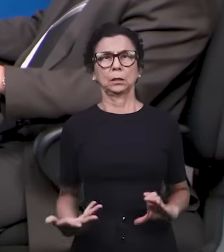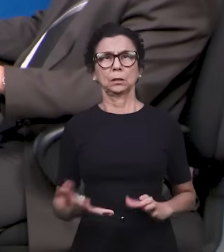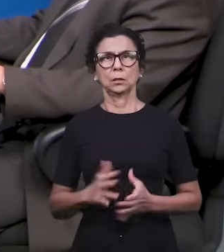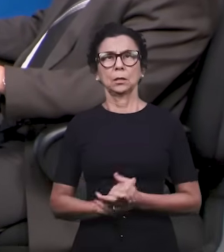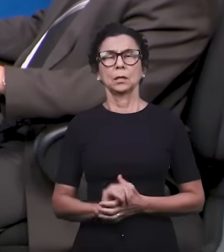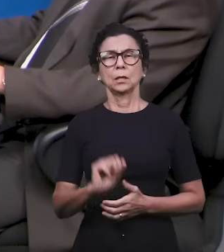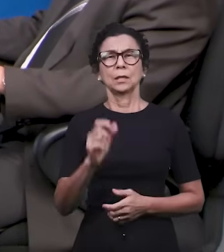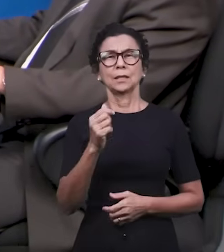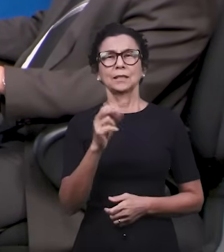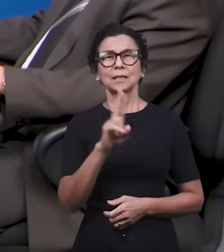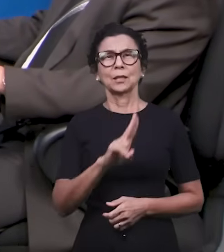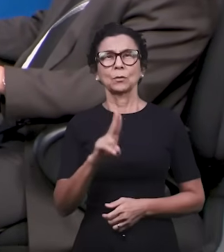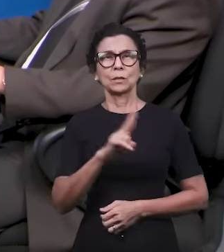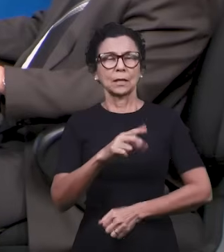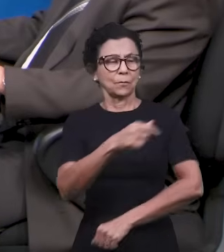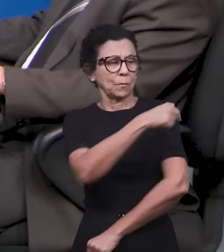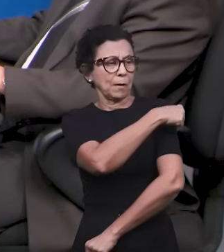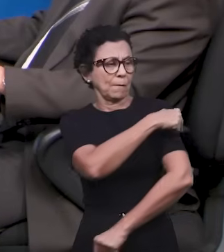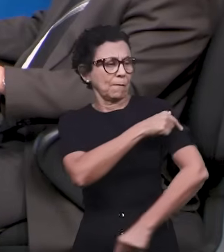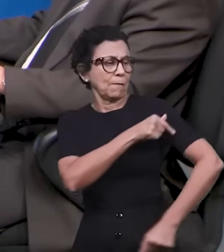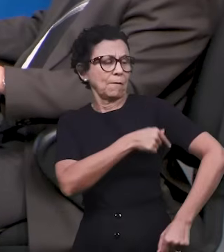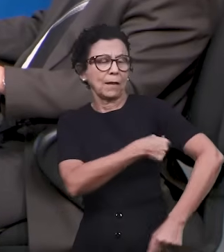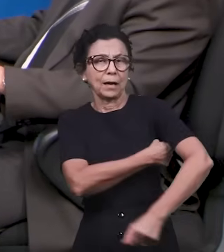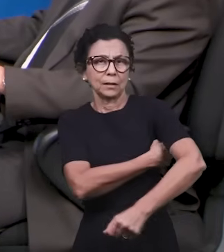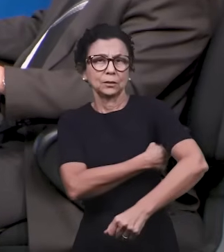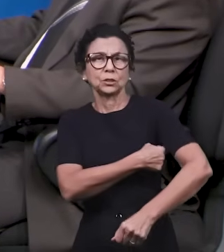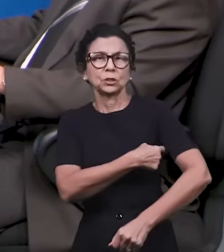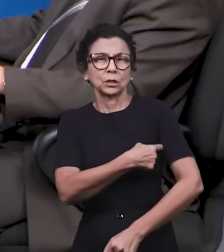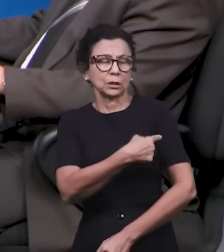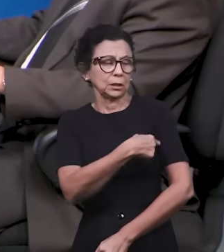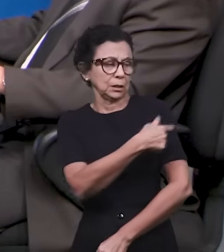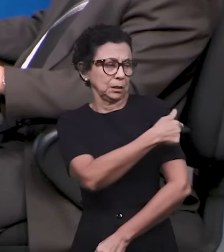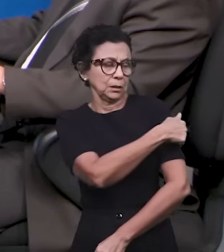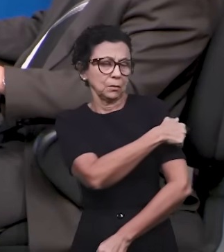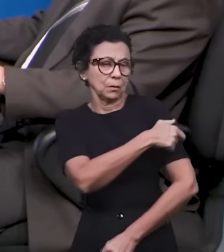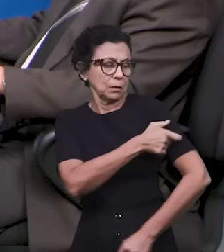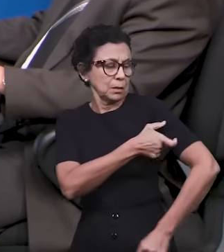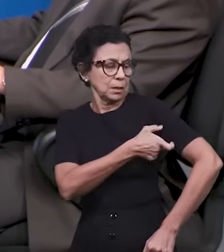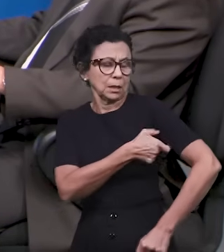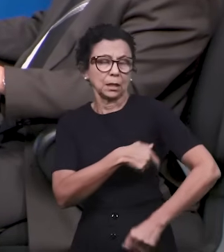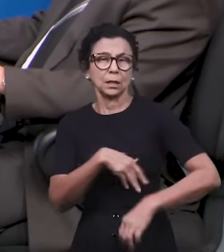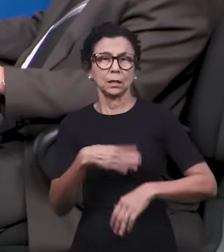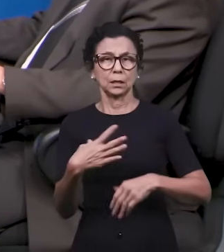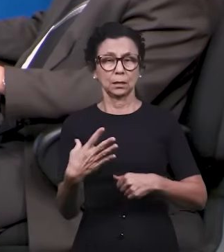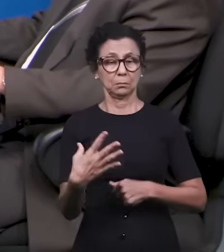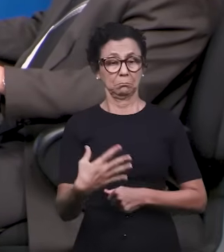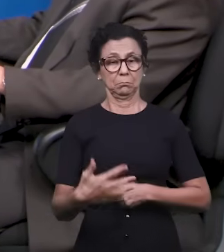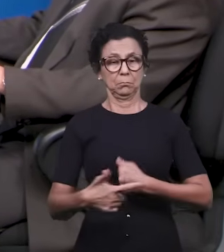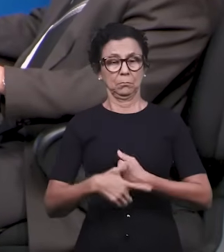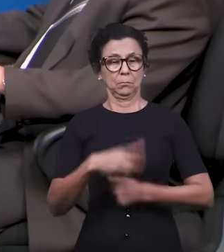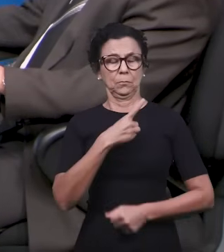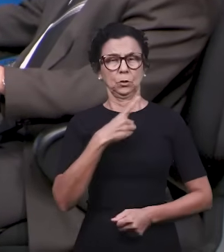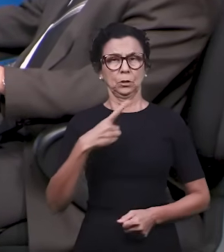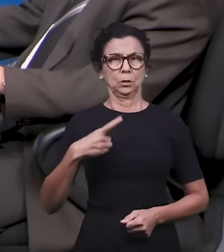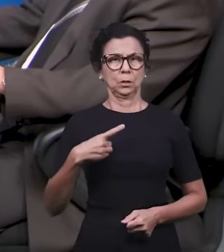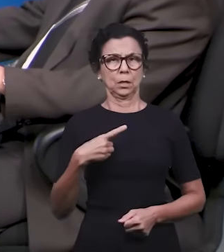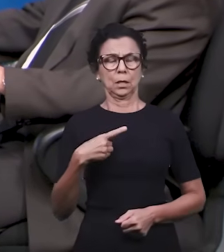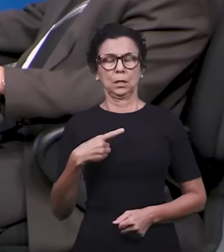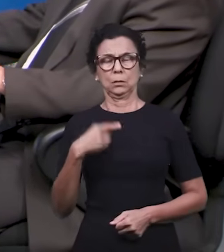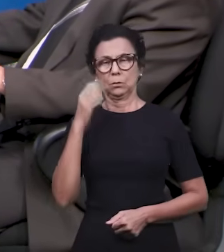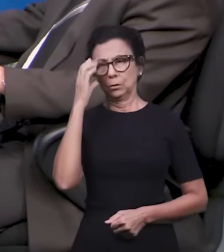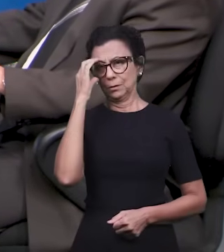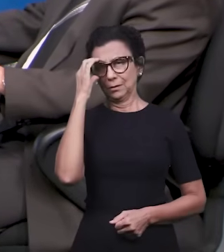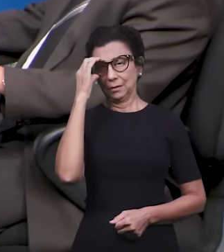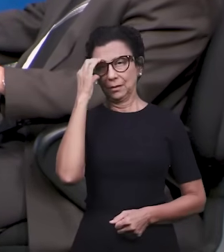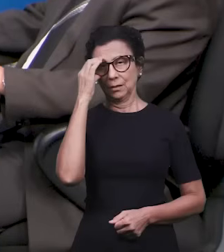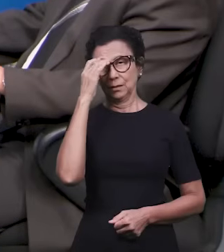ser identificado que ele tinha um posto ali e todos tinham aquela autoridade. Mas